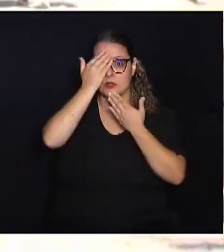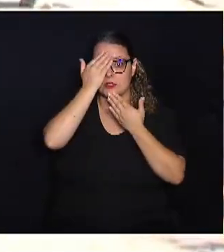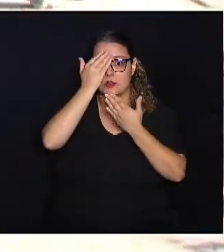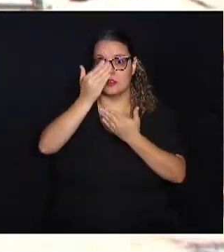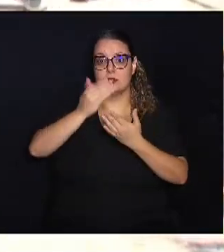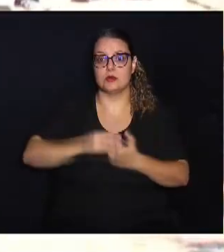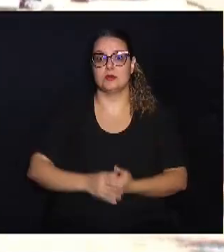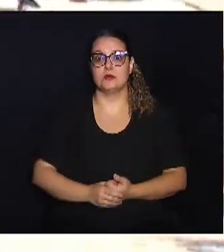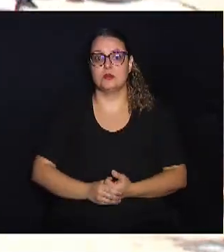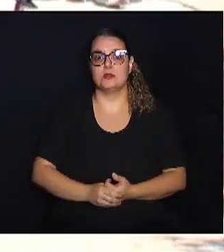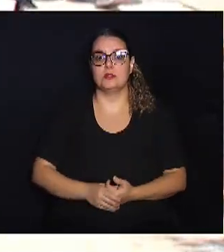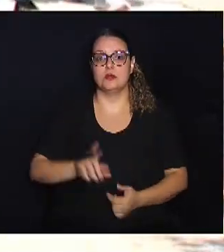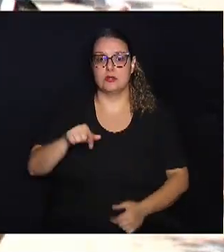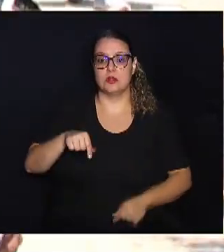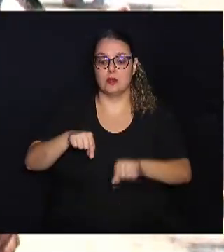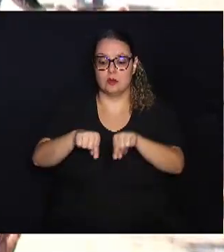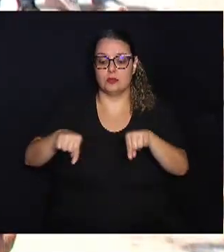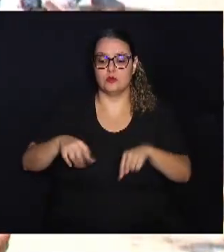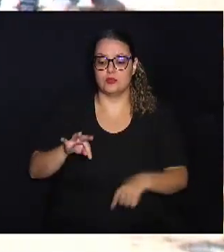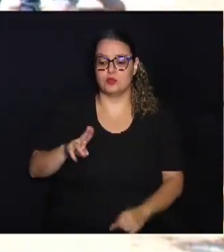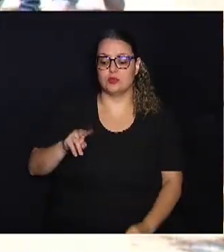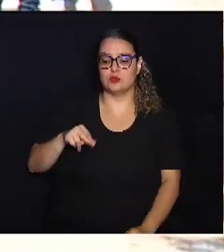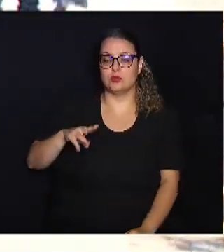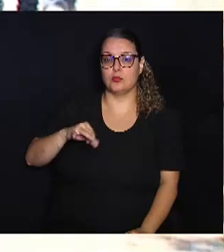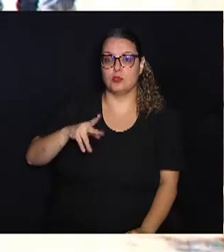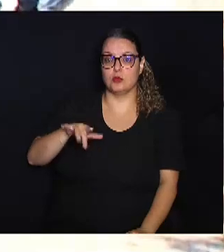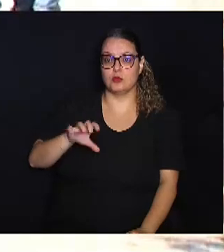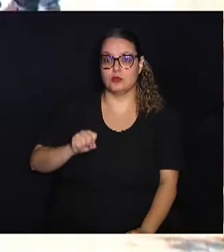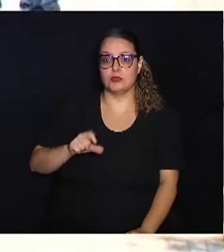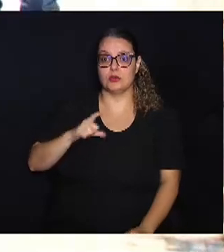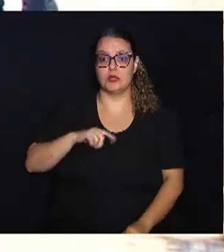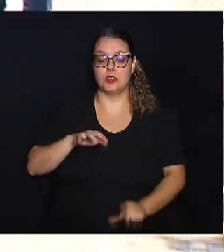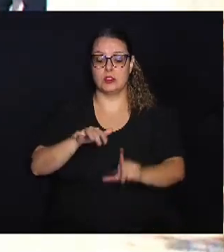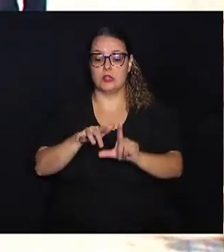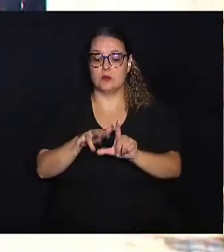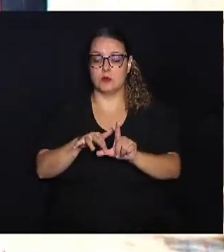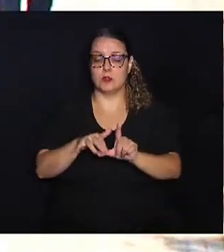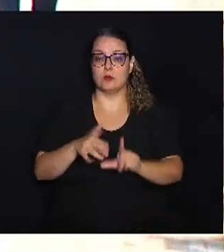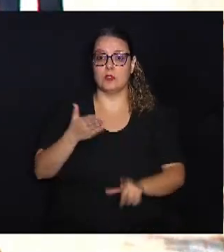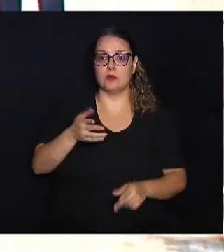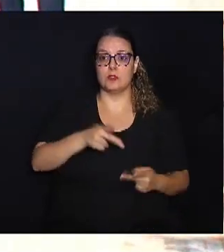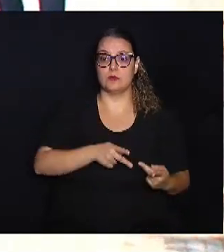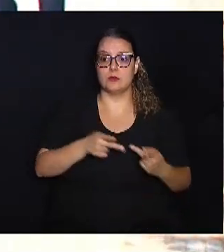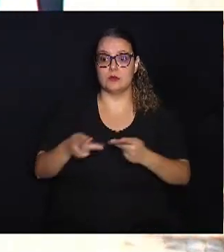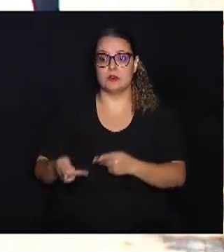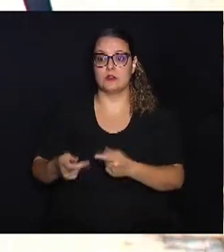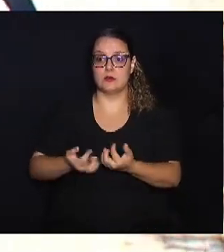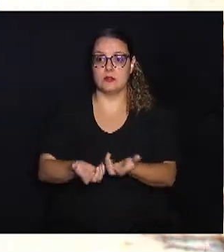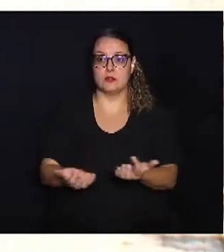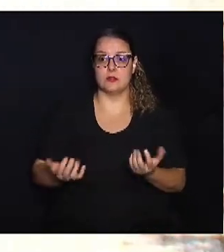agradecimento, e esse é um dos túmulos que tem ali o QR Code. Para você que visitar o Cemitério da